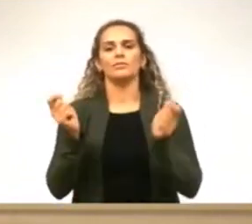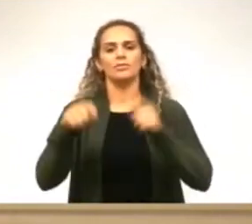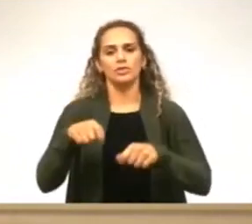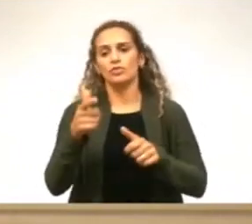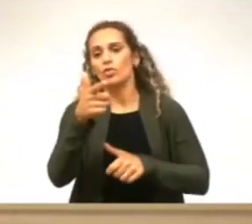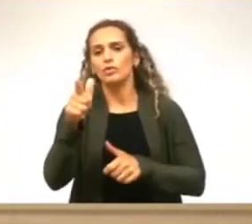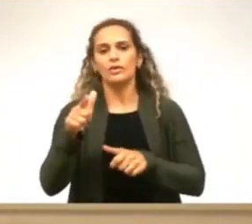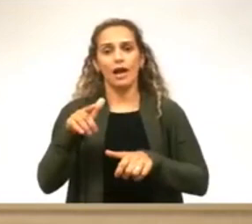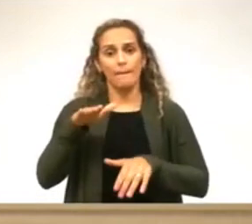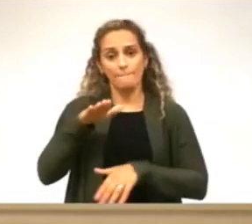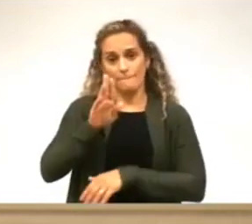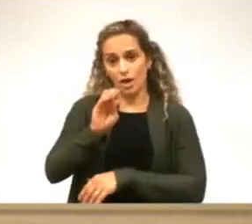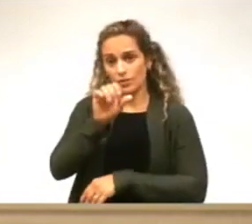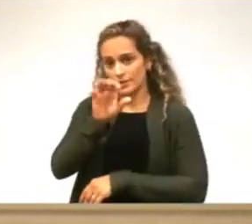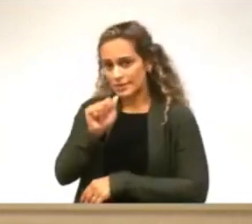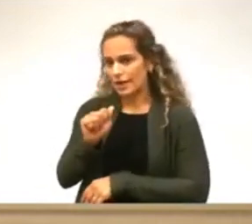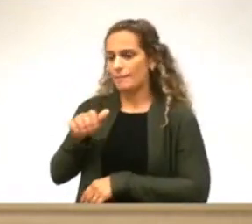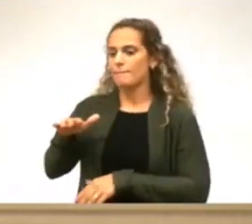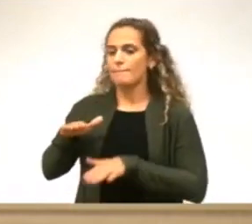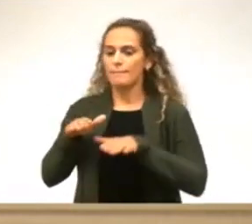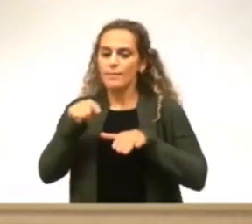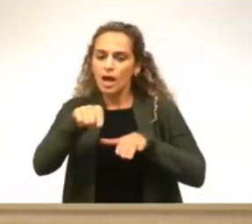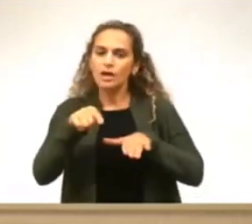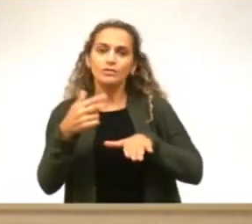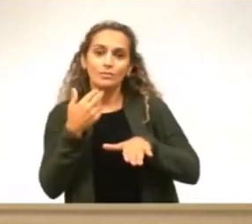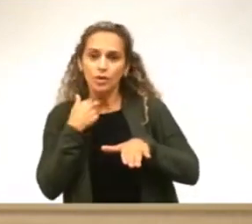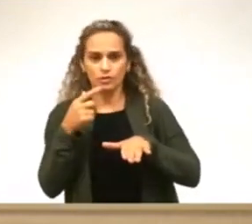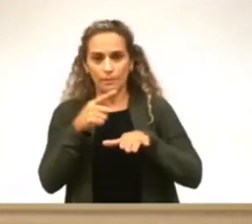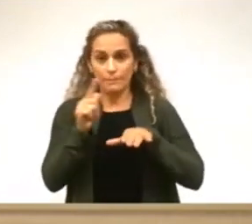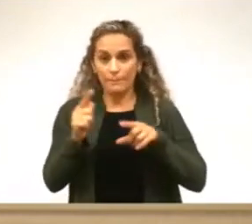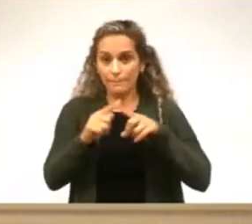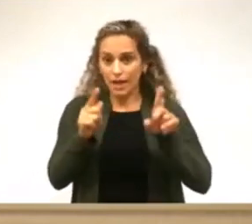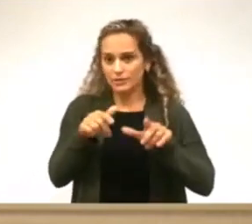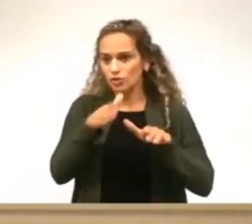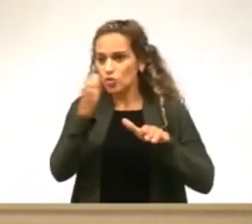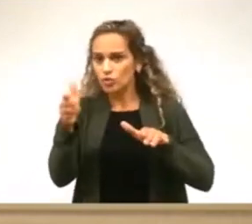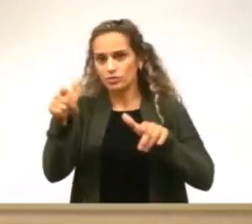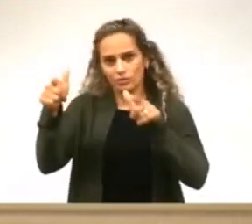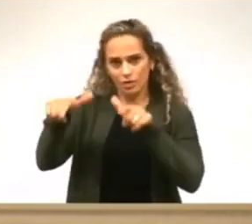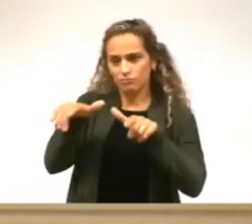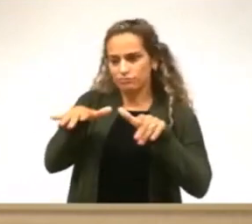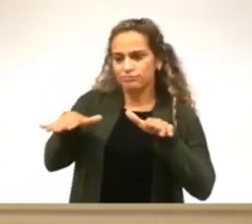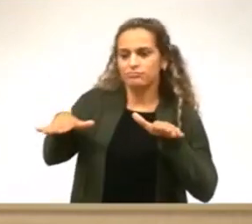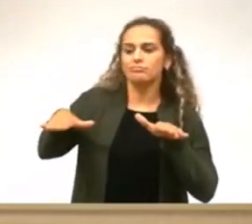continue servindo aquele pessoal. Mas se atrasar o problema